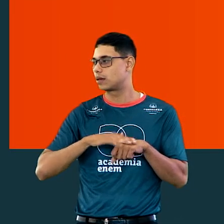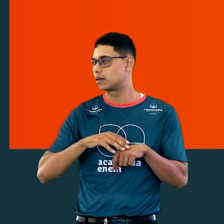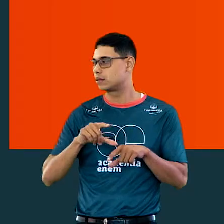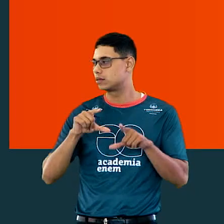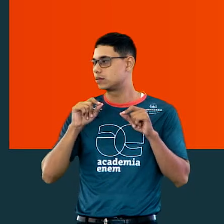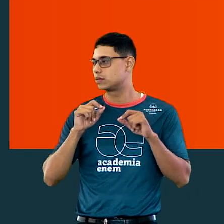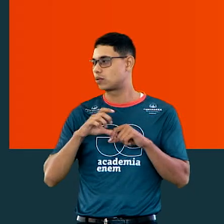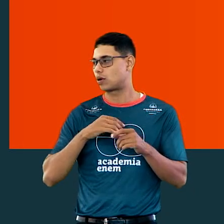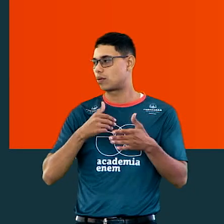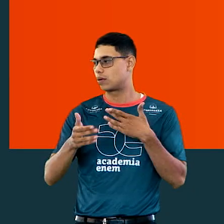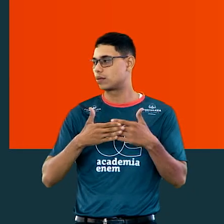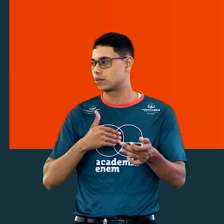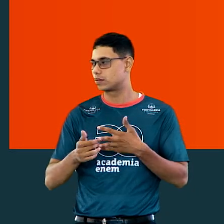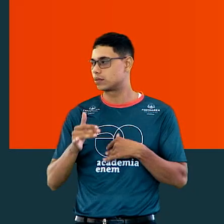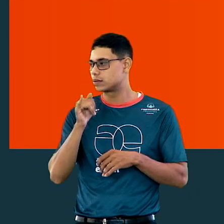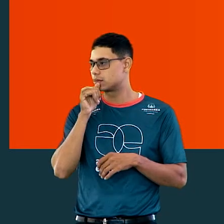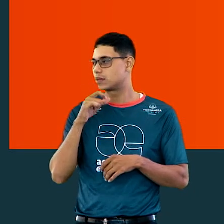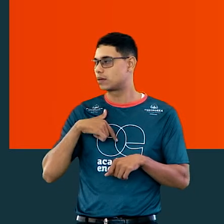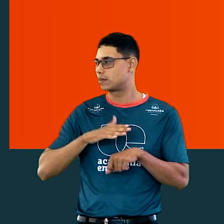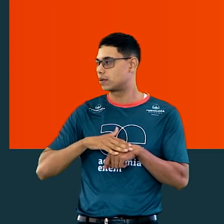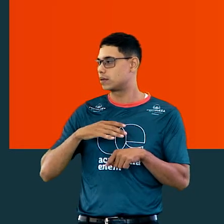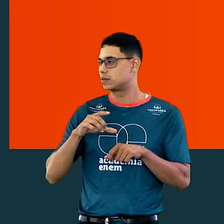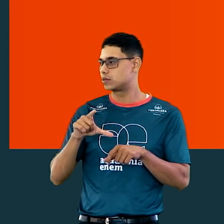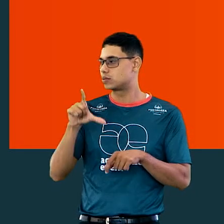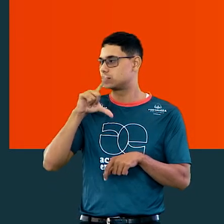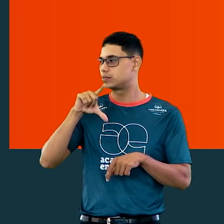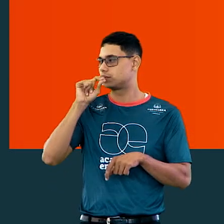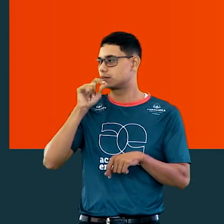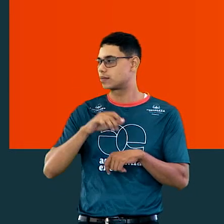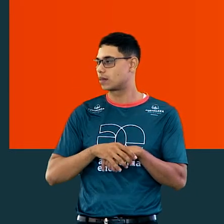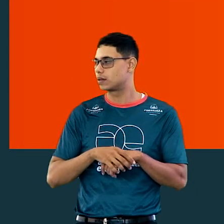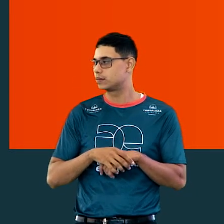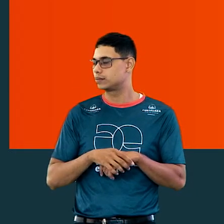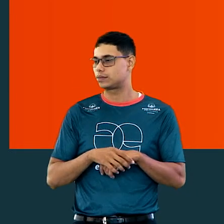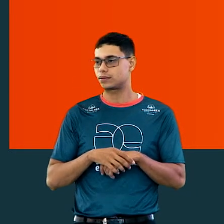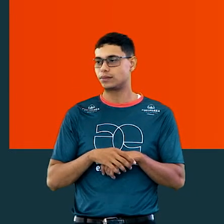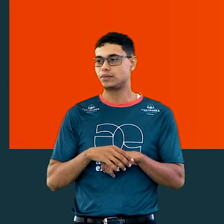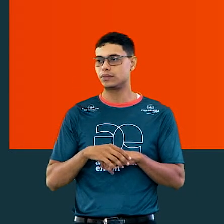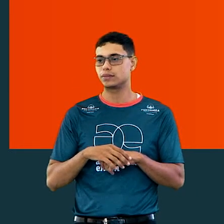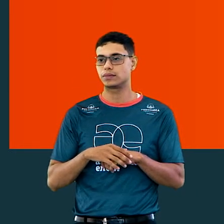qualquer ponto, escolhi uma DDP 1,5, escolhi a